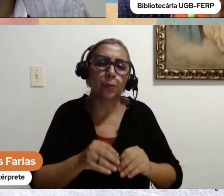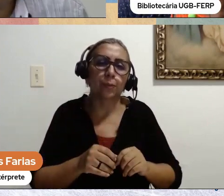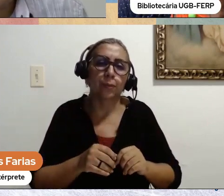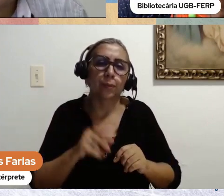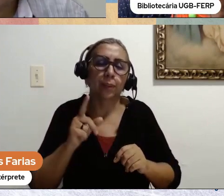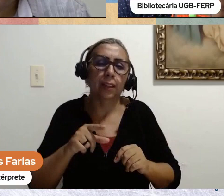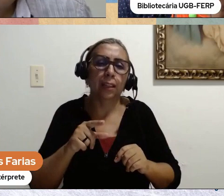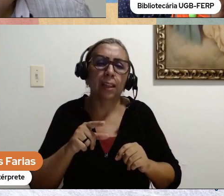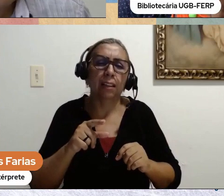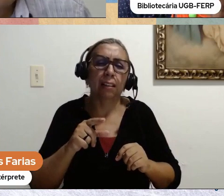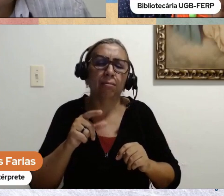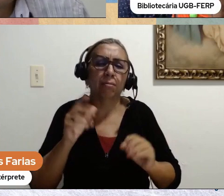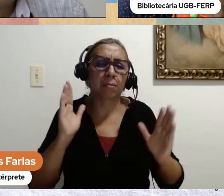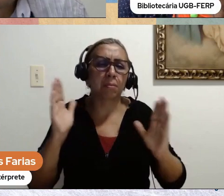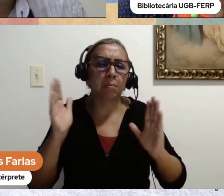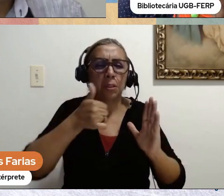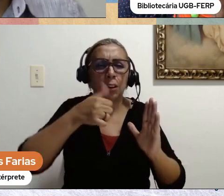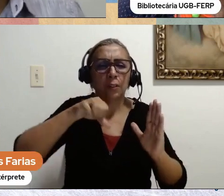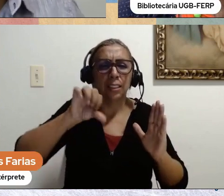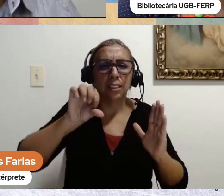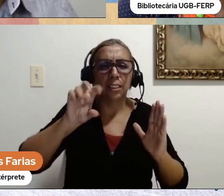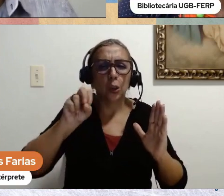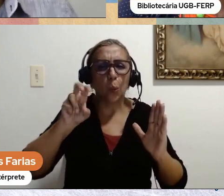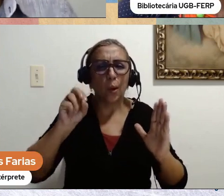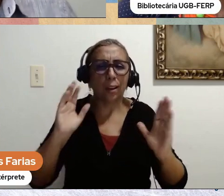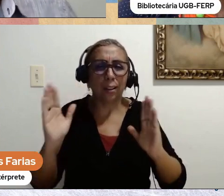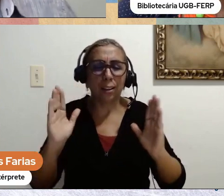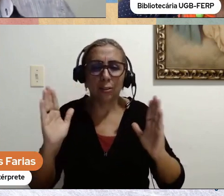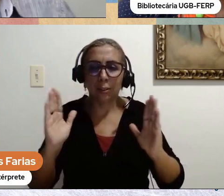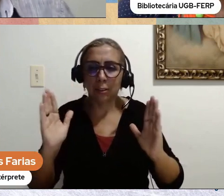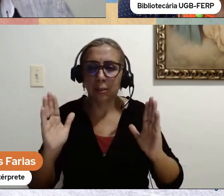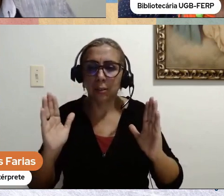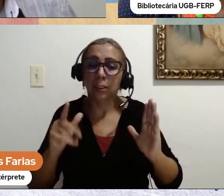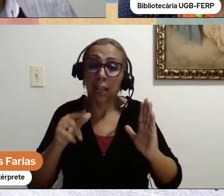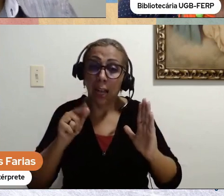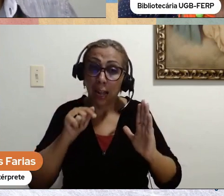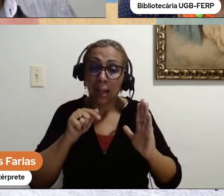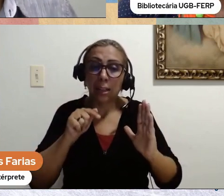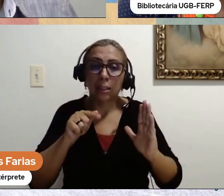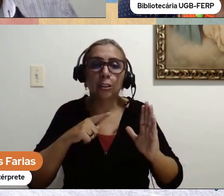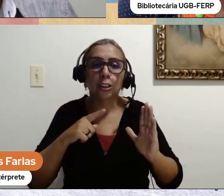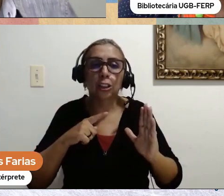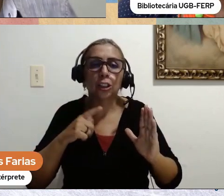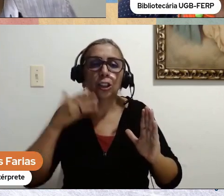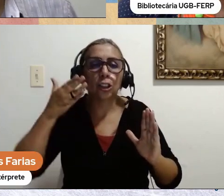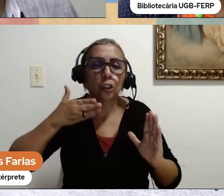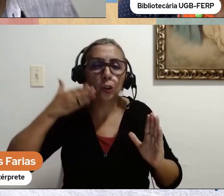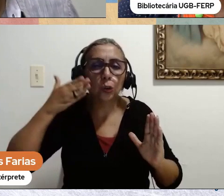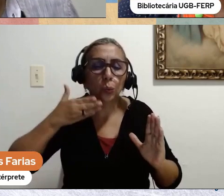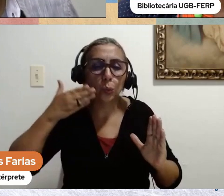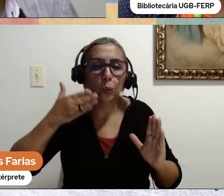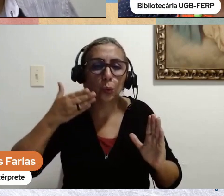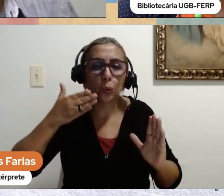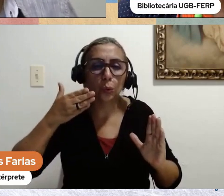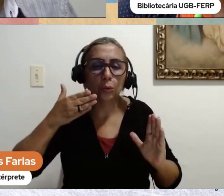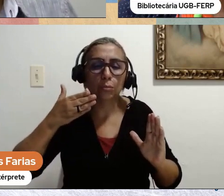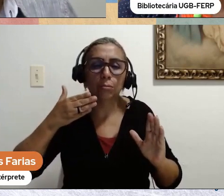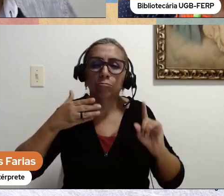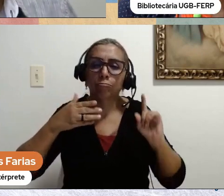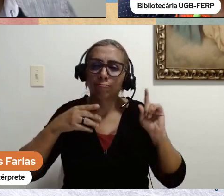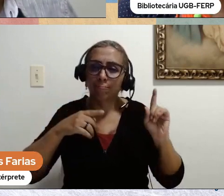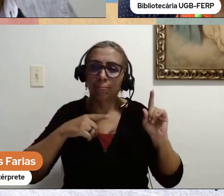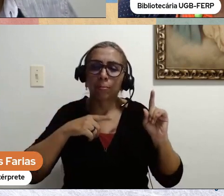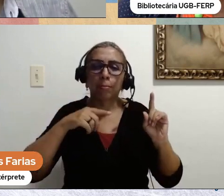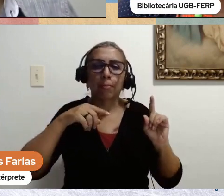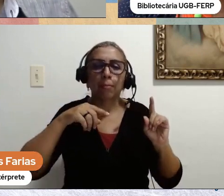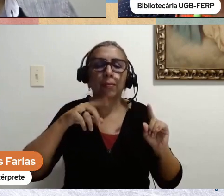década de 50. E aí, naquela época, ele já mencionava os discursos de Mahatma Gandhi em algumas bibliotecas, né,